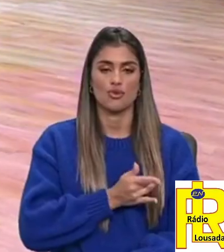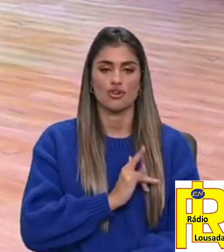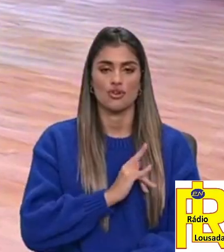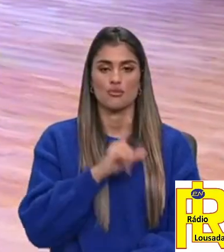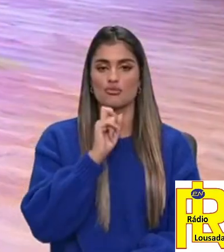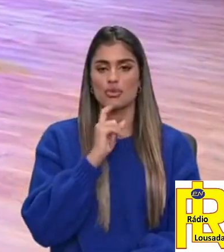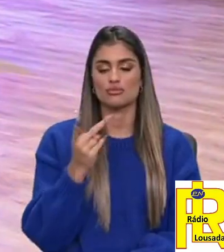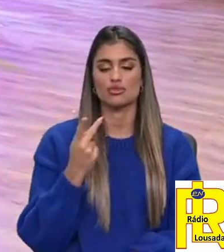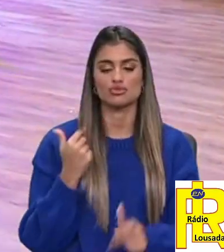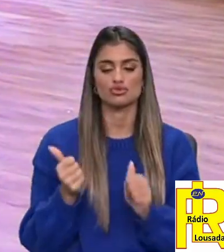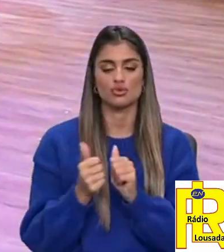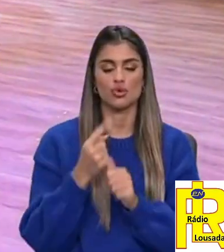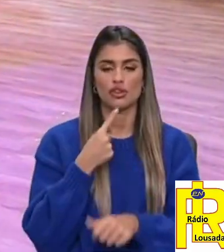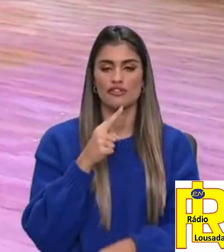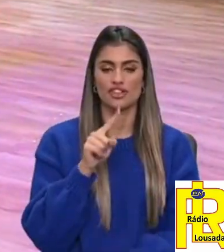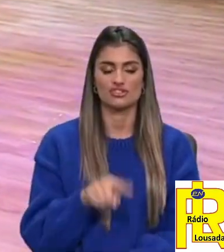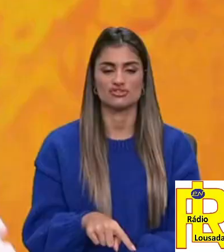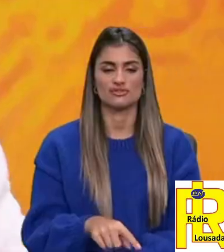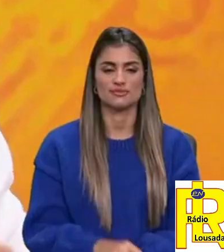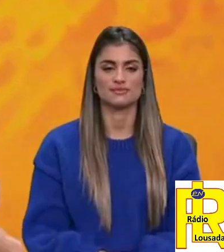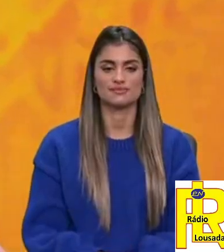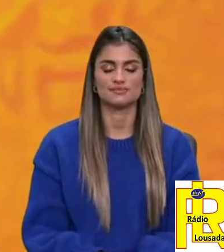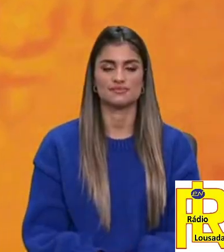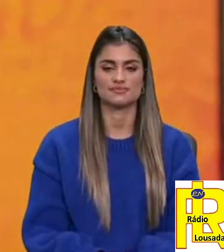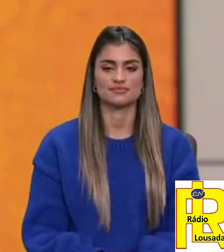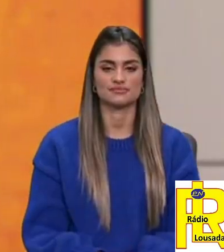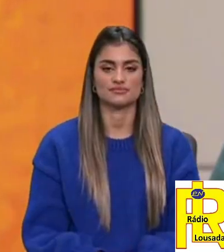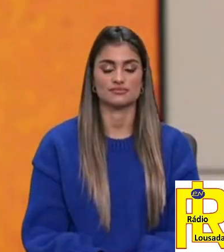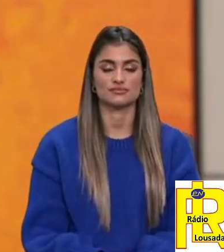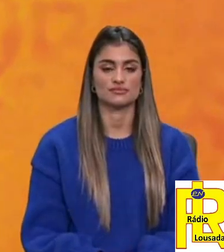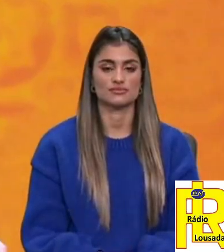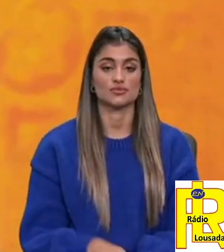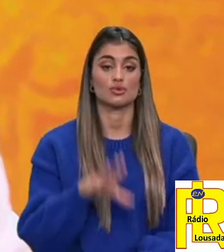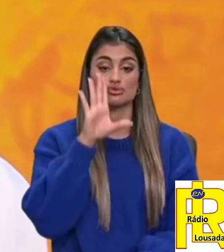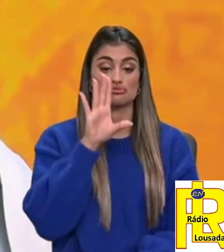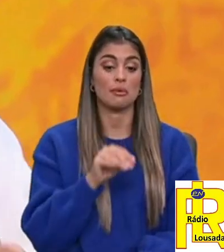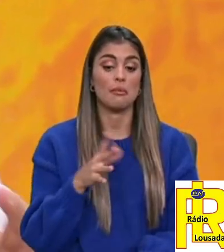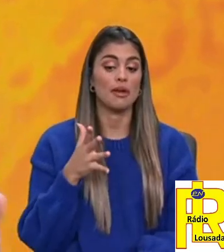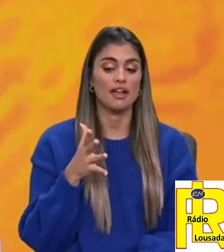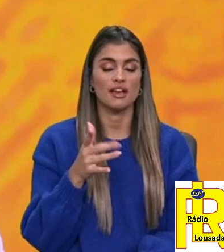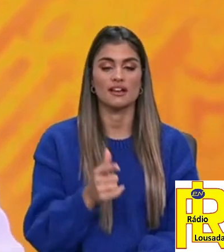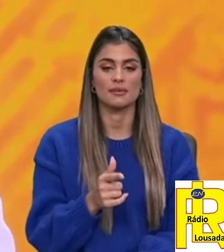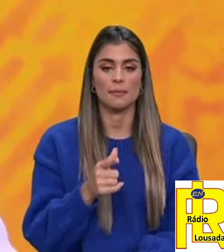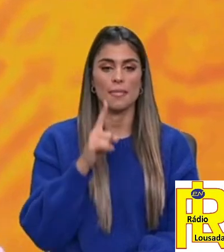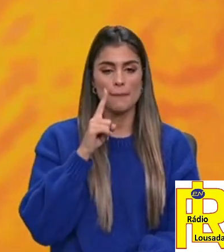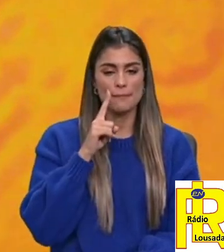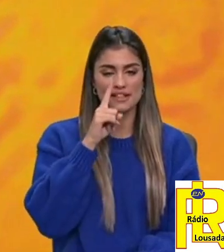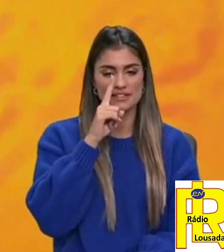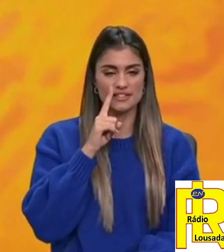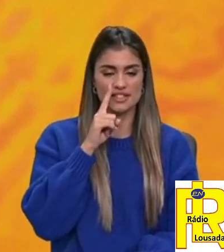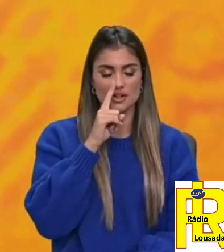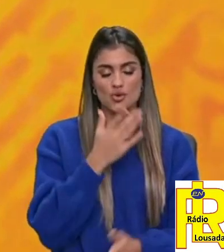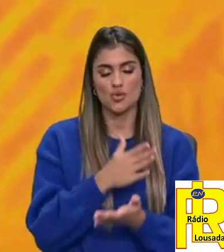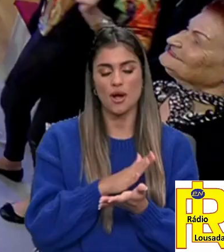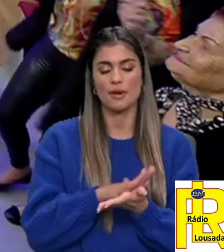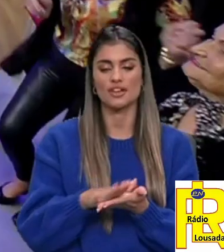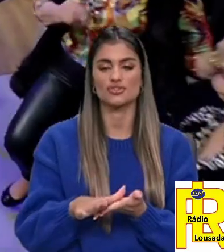poderemos voltar. Quem sabe amanhã, mentira jamais